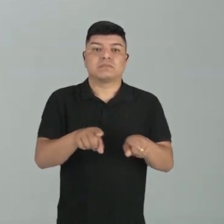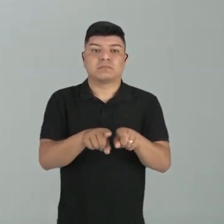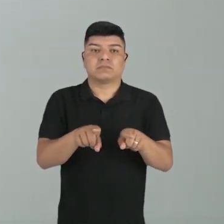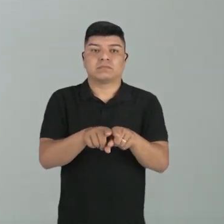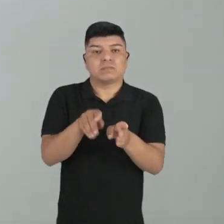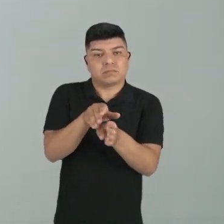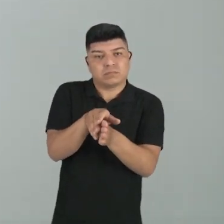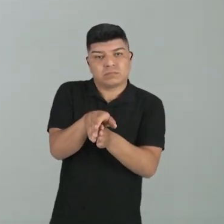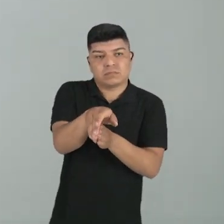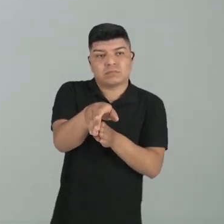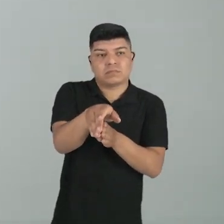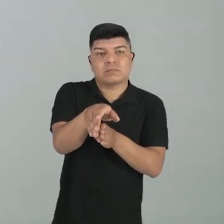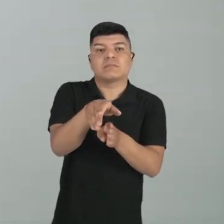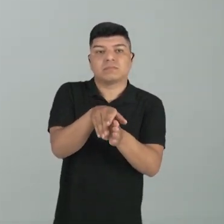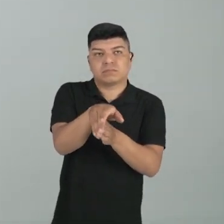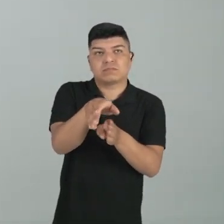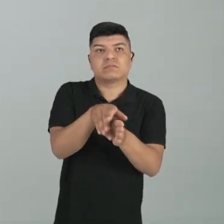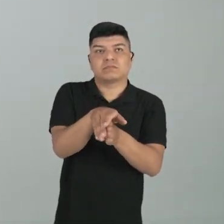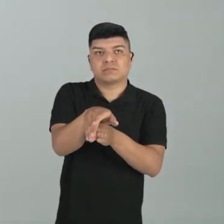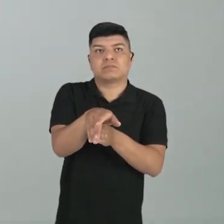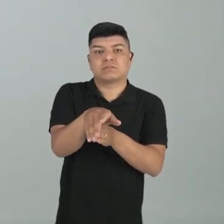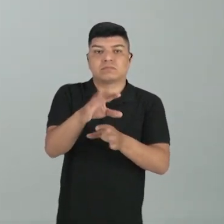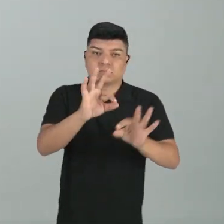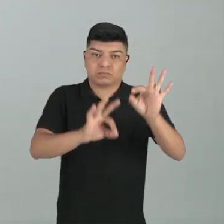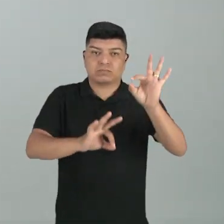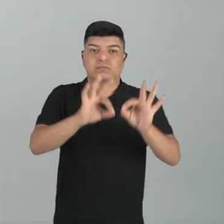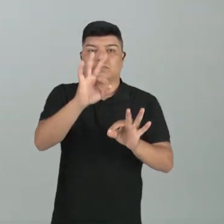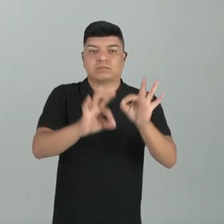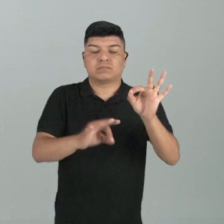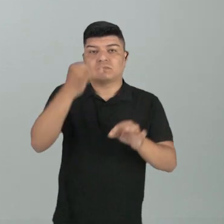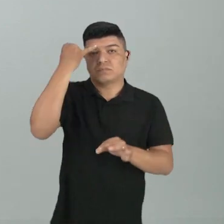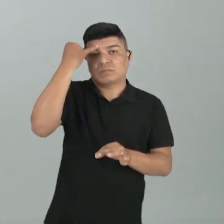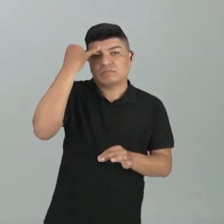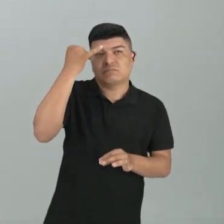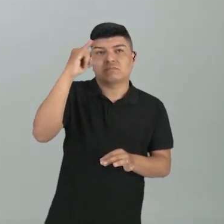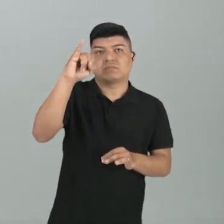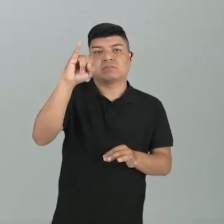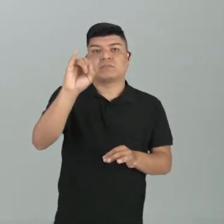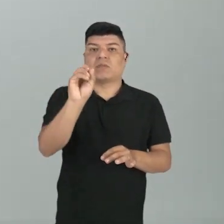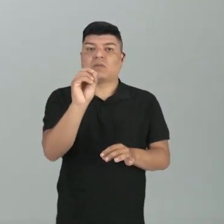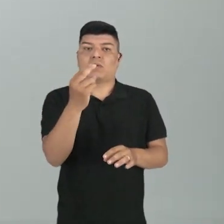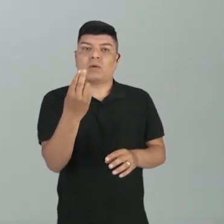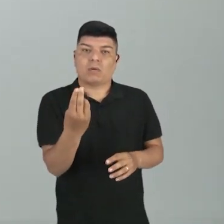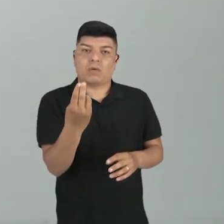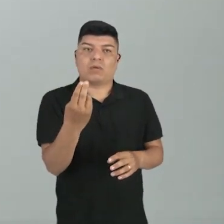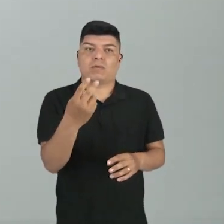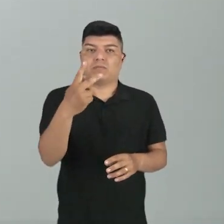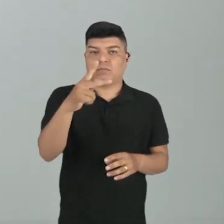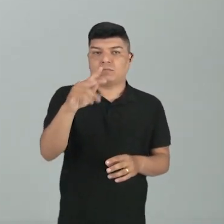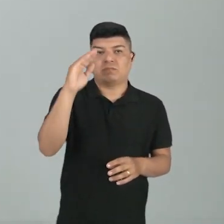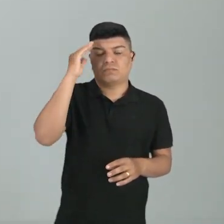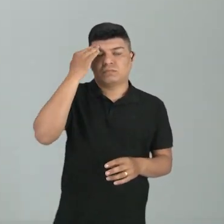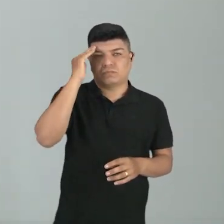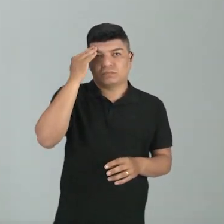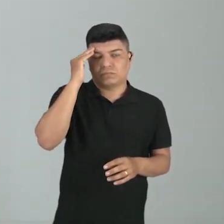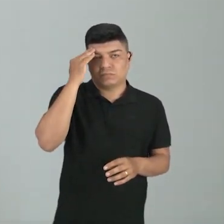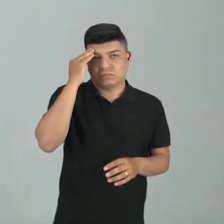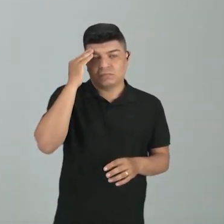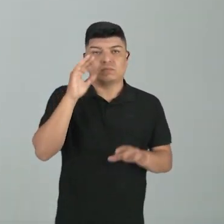uma dica, uma orientação. Organize ideias, ou seja, a sua compreensão